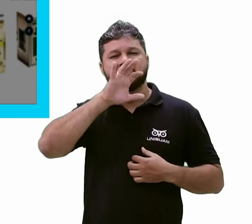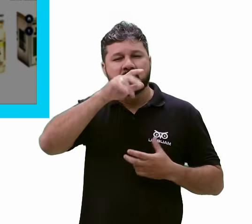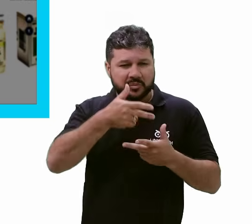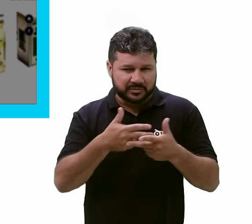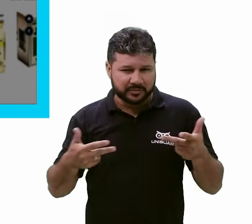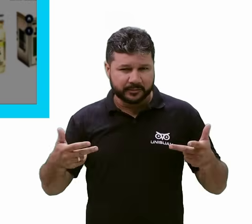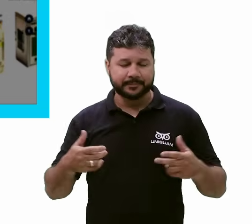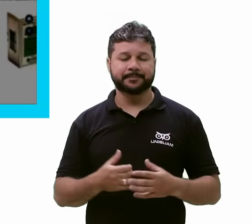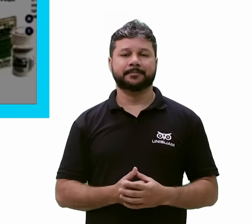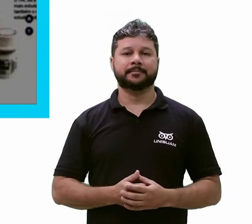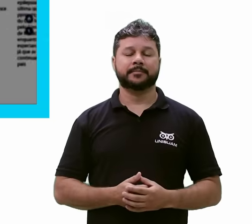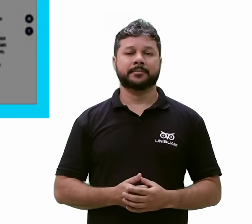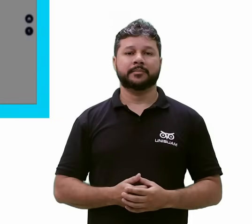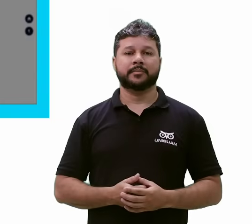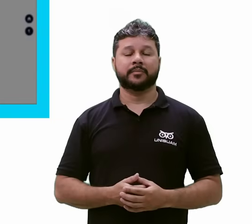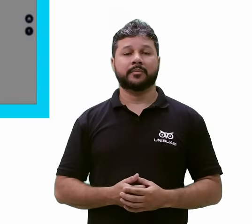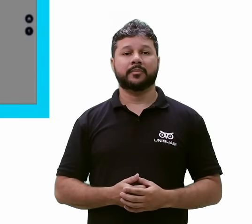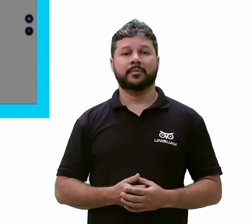tudo mais.